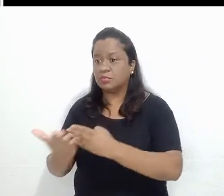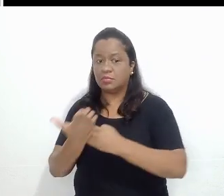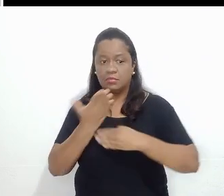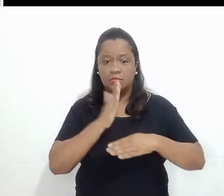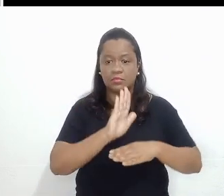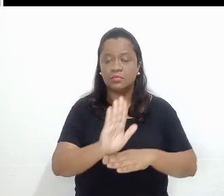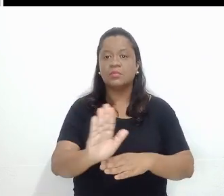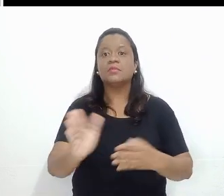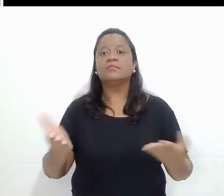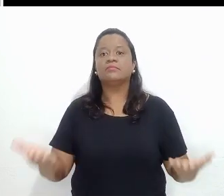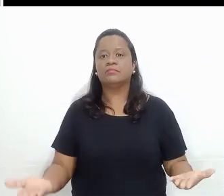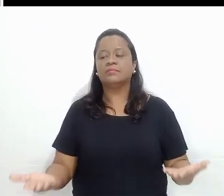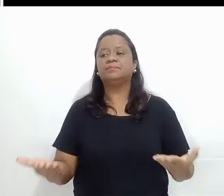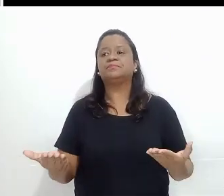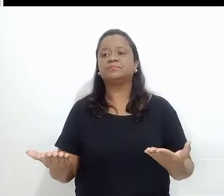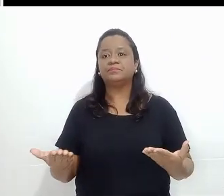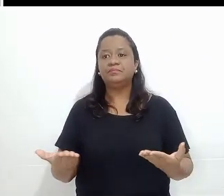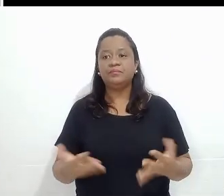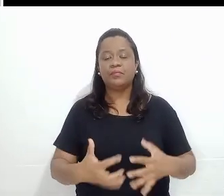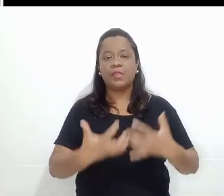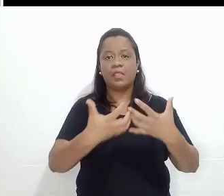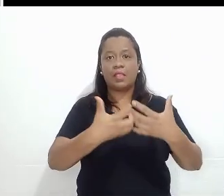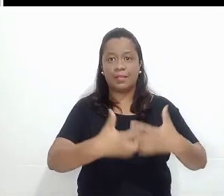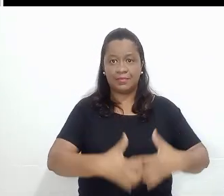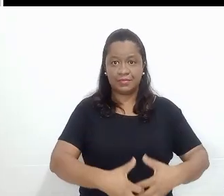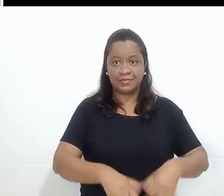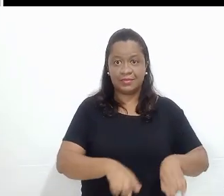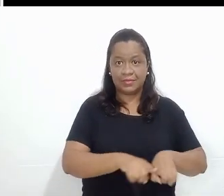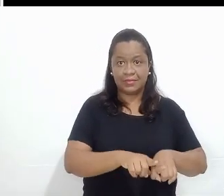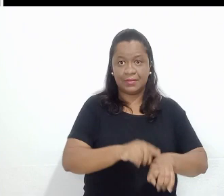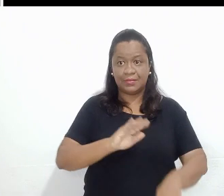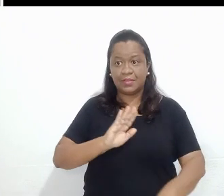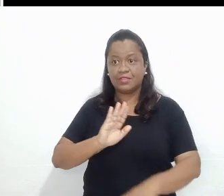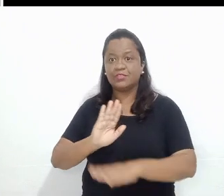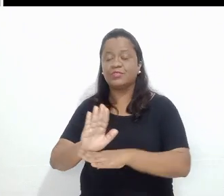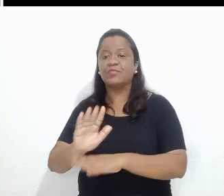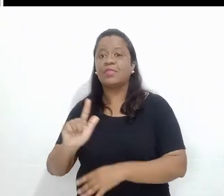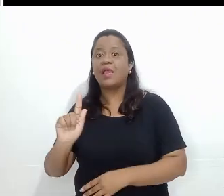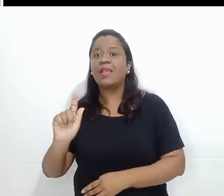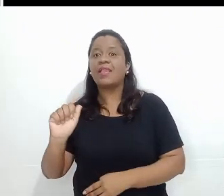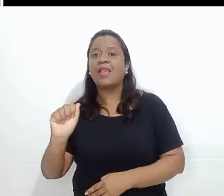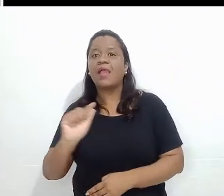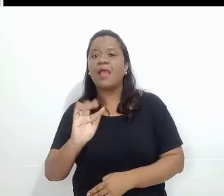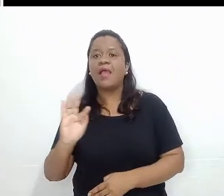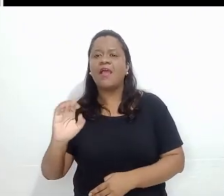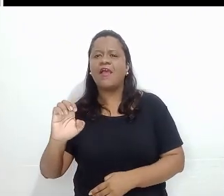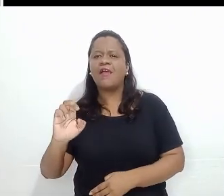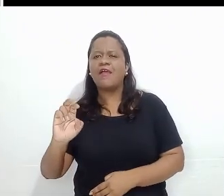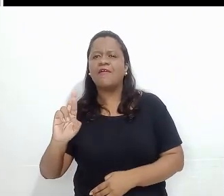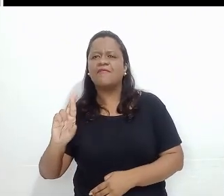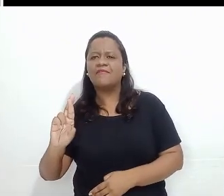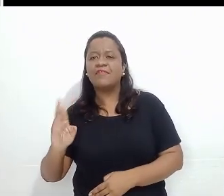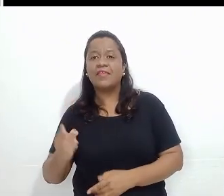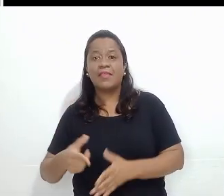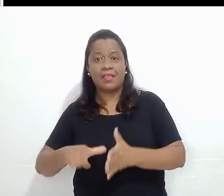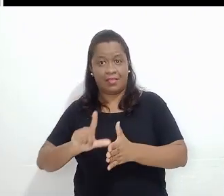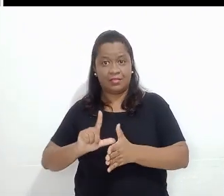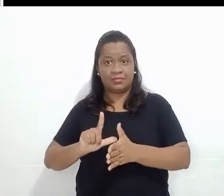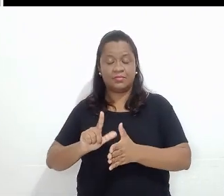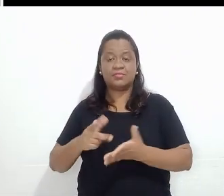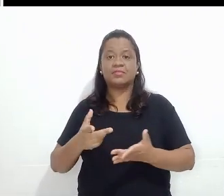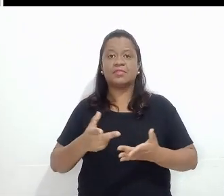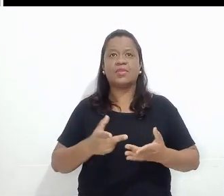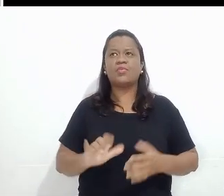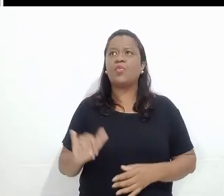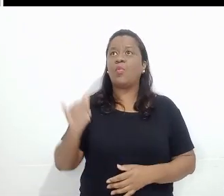o maquinista também ajuda no trabalho do gaffer, né? Que a gente viu lá no gaffer, aquelas estruturas que ele monta de luz e tal.